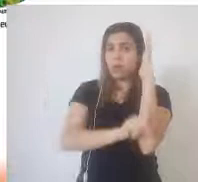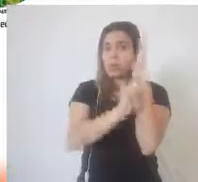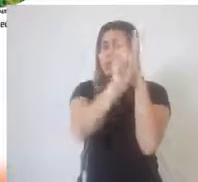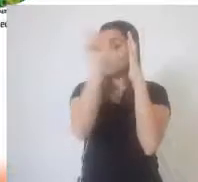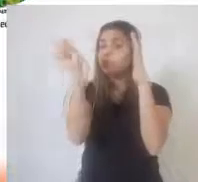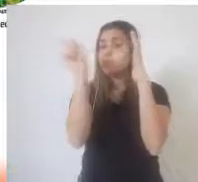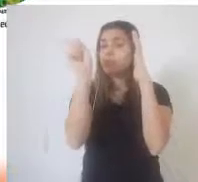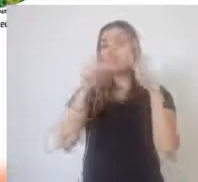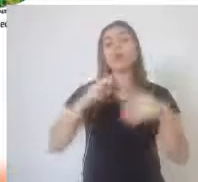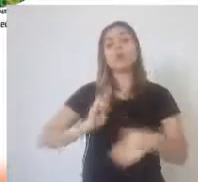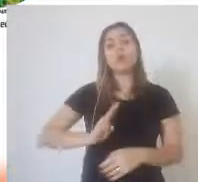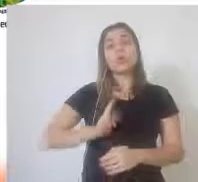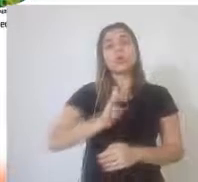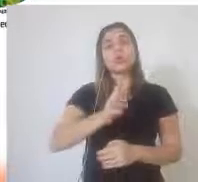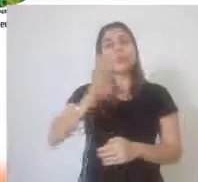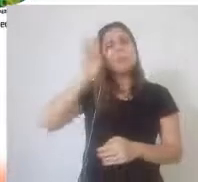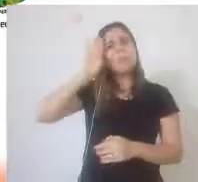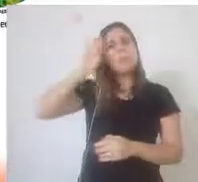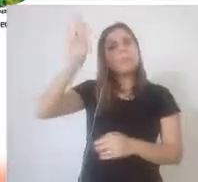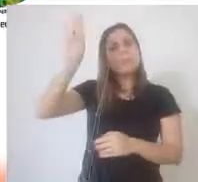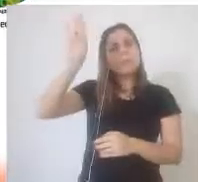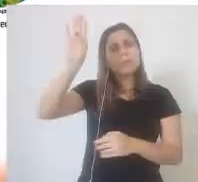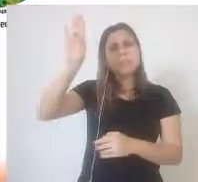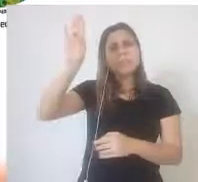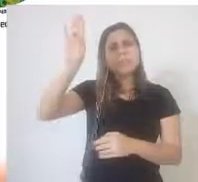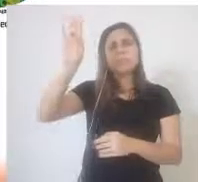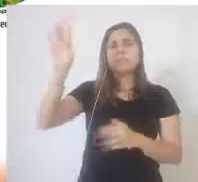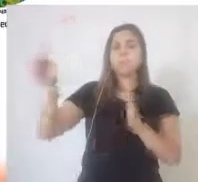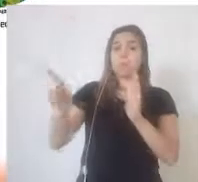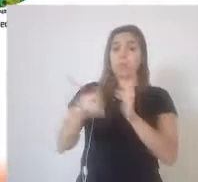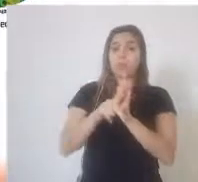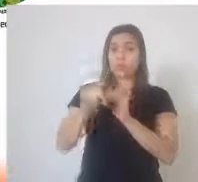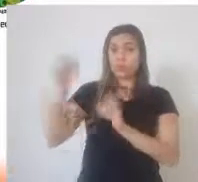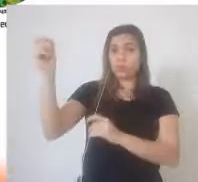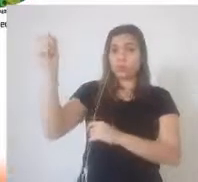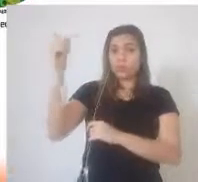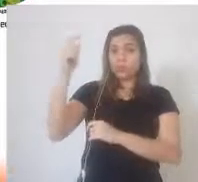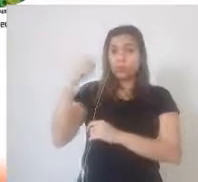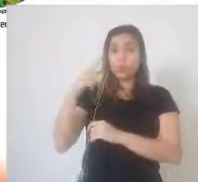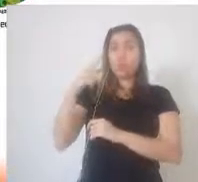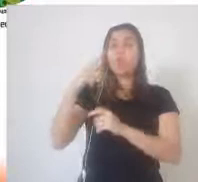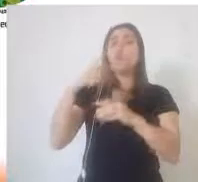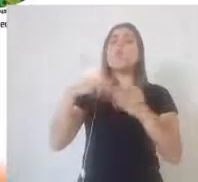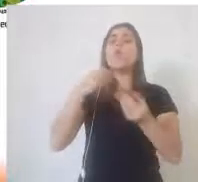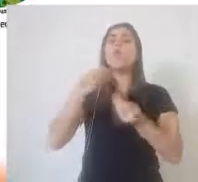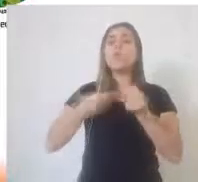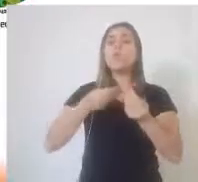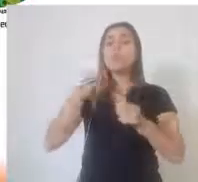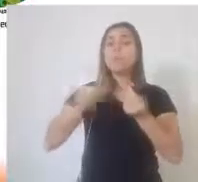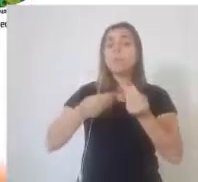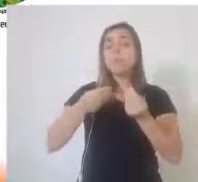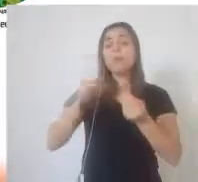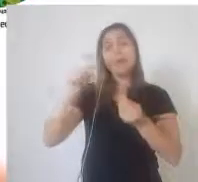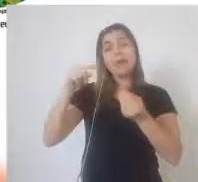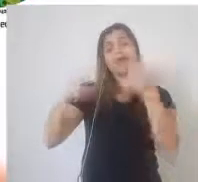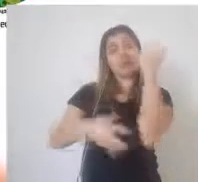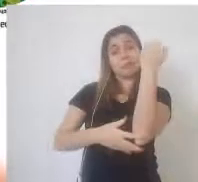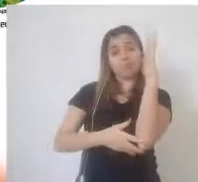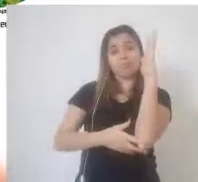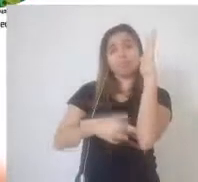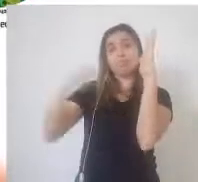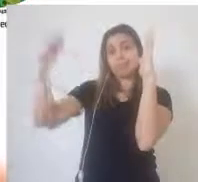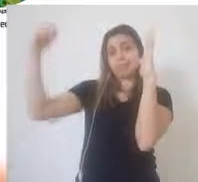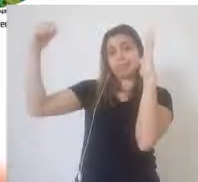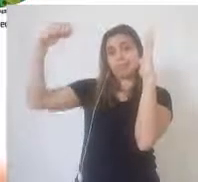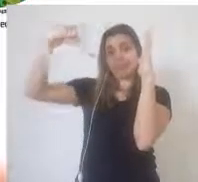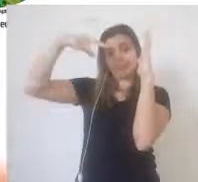solar. Então, continuando, né? A principal fonte de entrada de energia nos ecossistemas, na biosfera, é